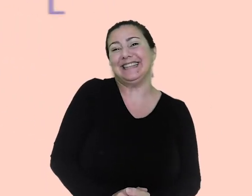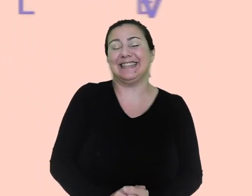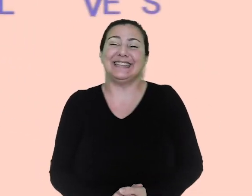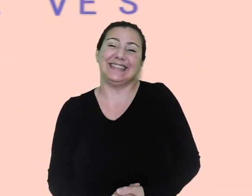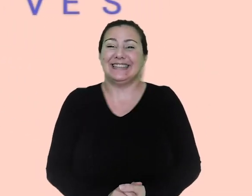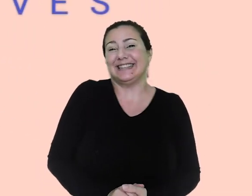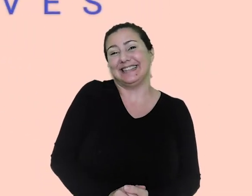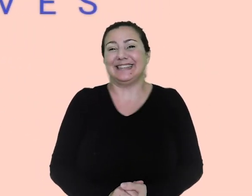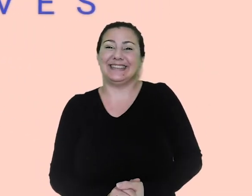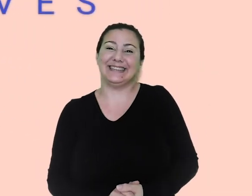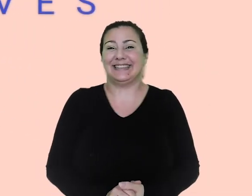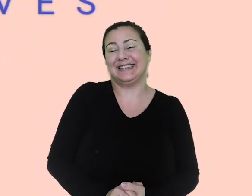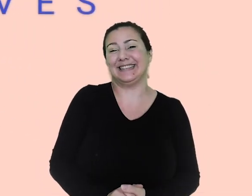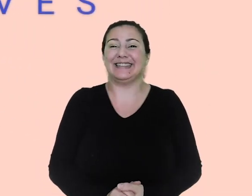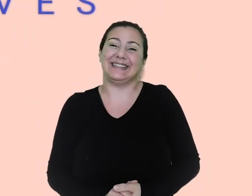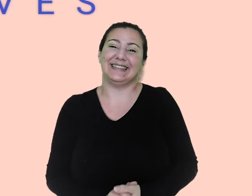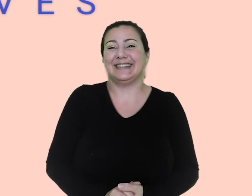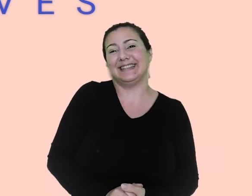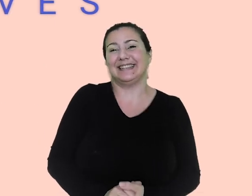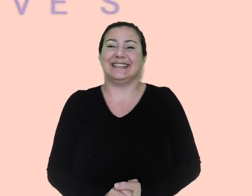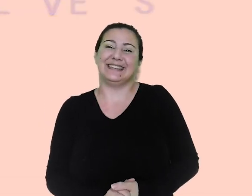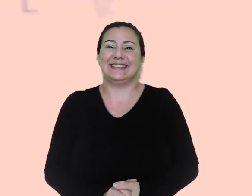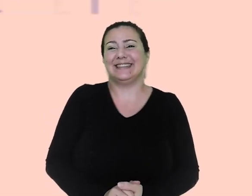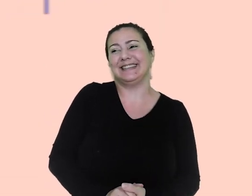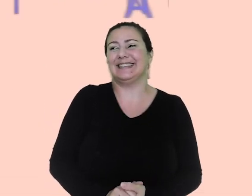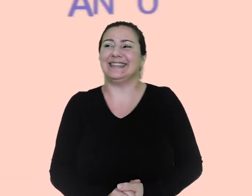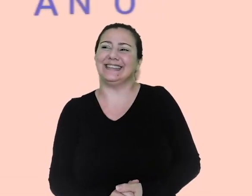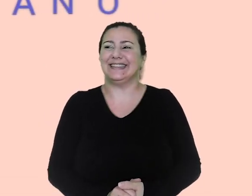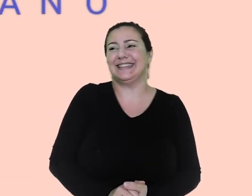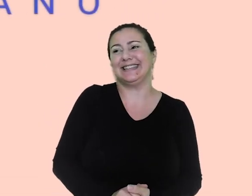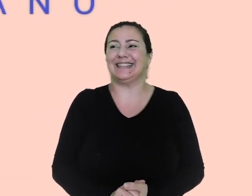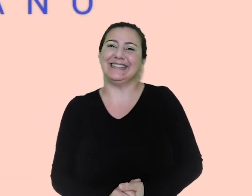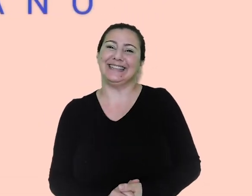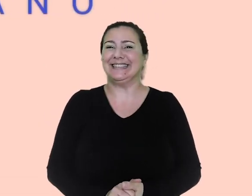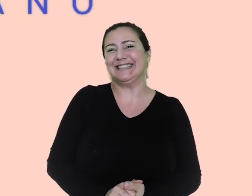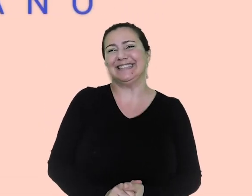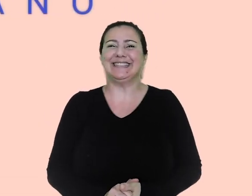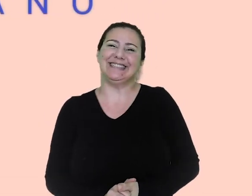E aí E aí